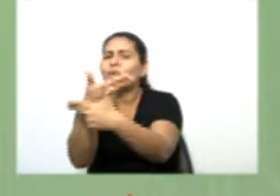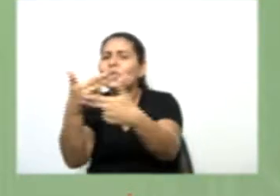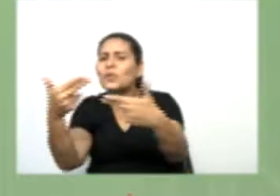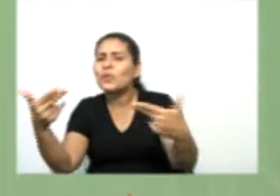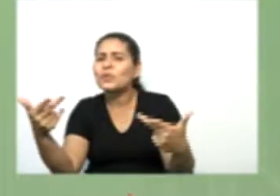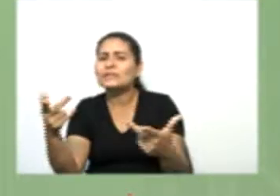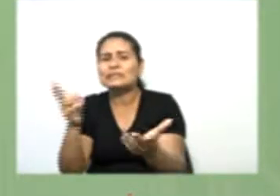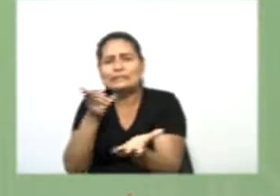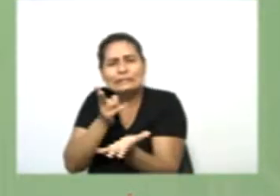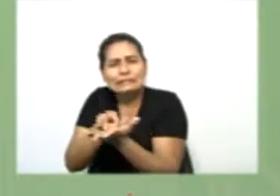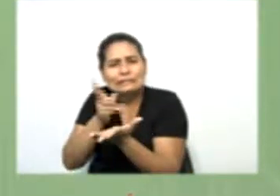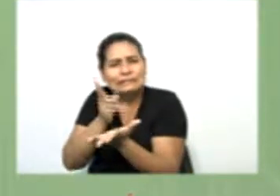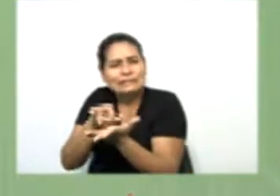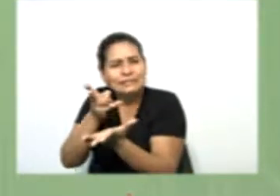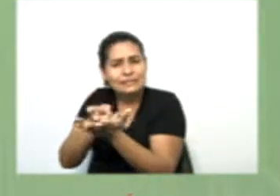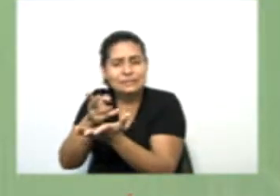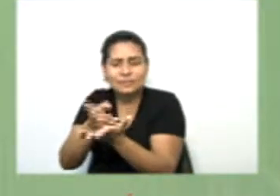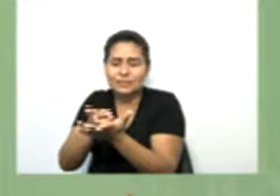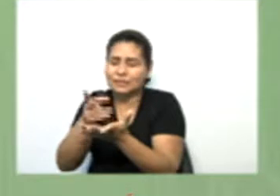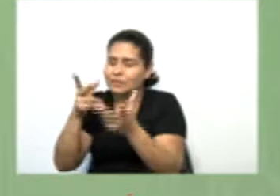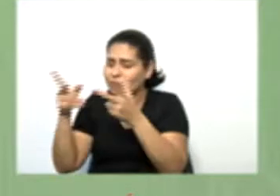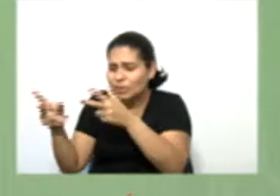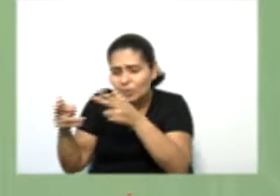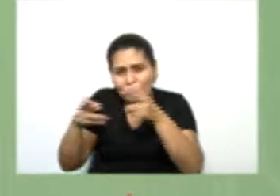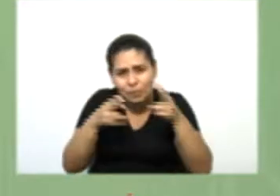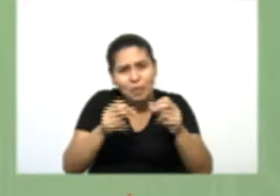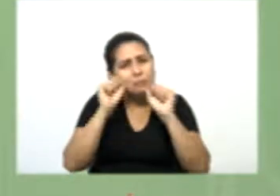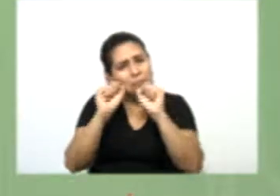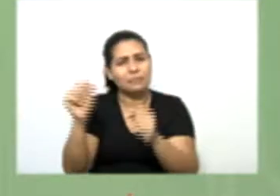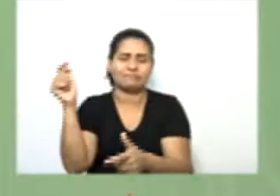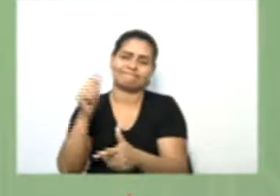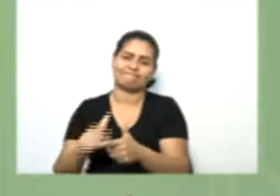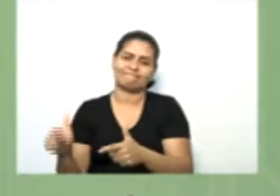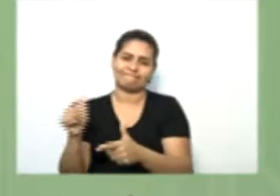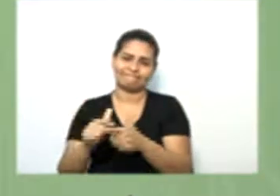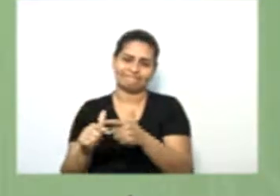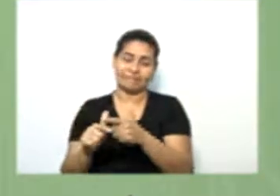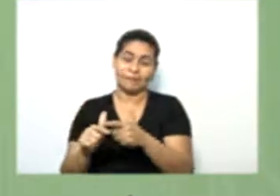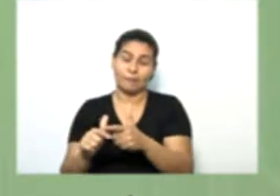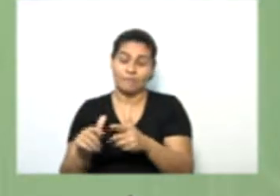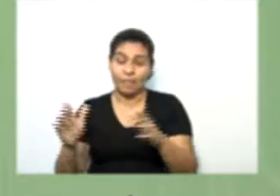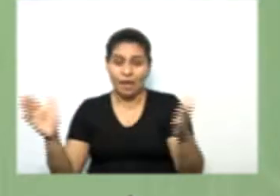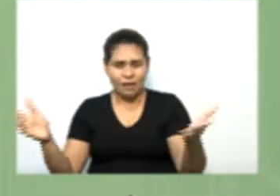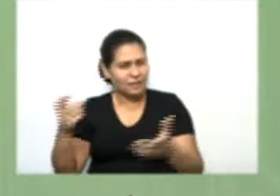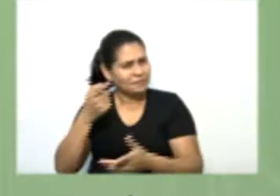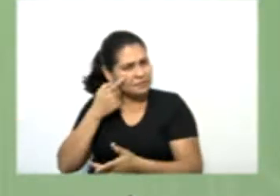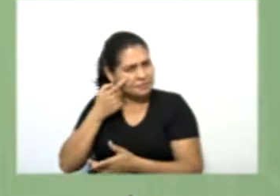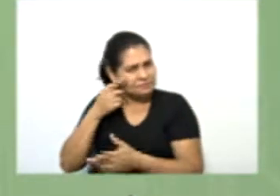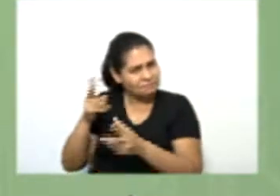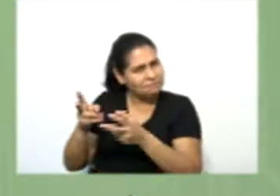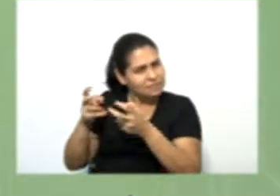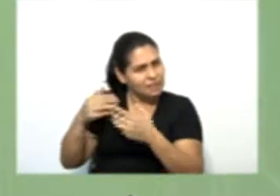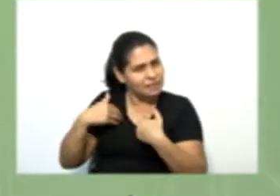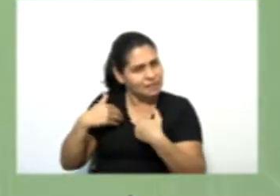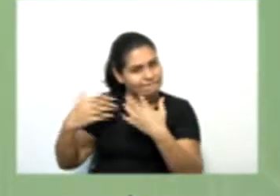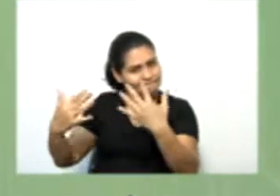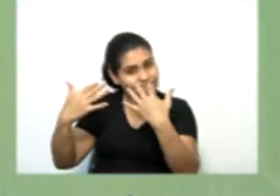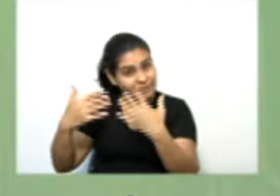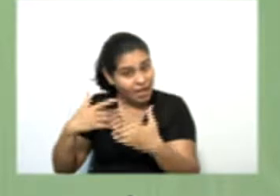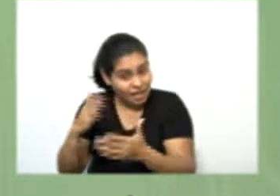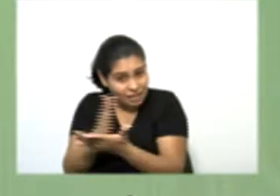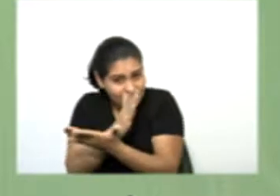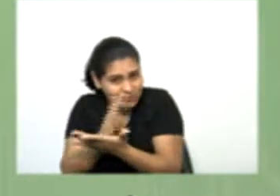de negociação, pois podem ser prejudiciais, tá certo? Vem cá, às vezes,